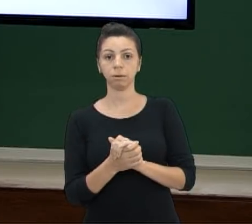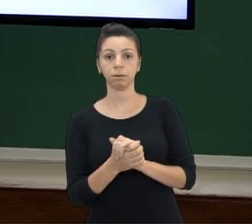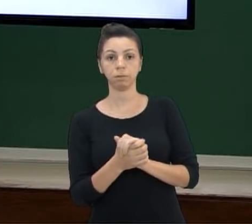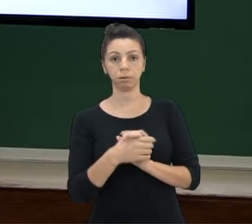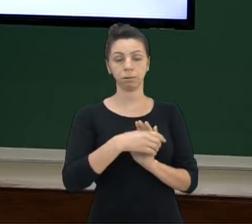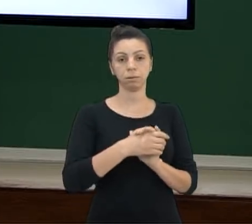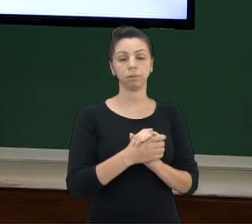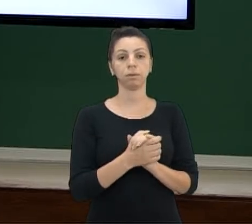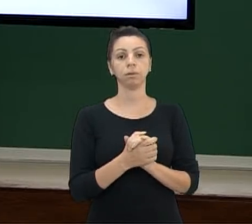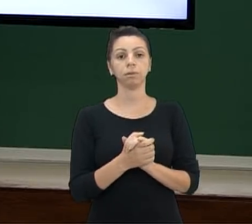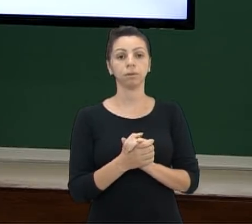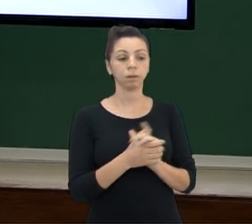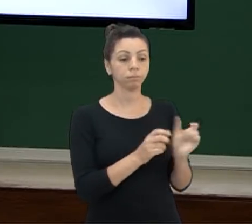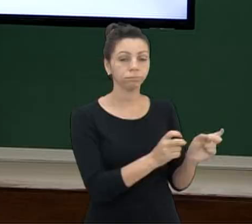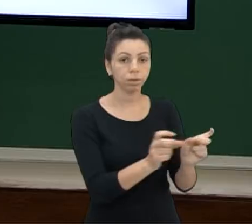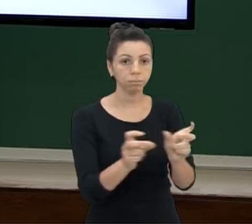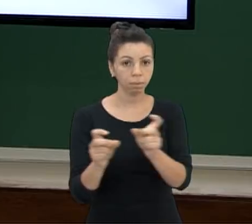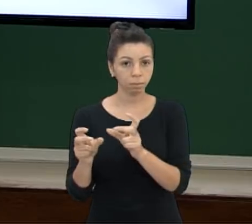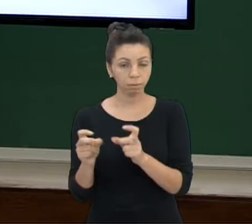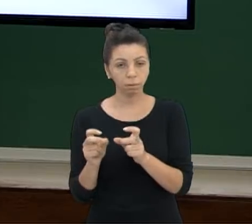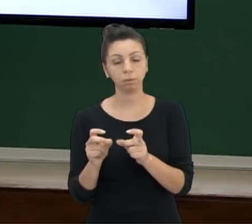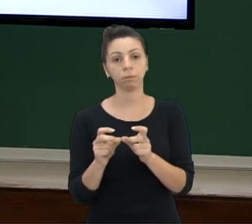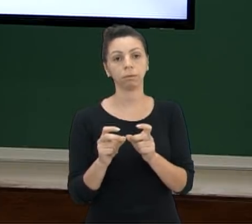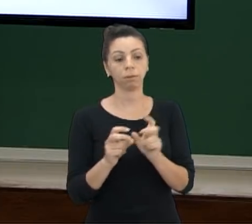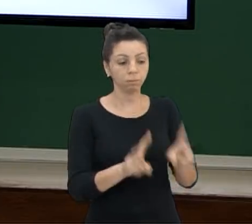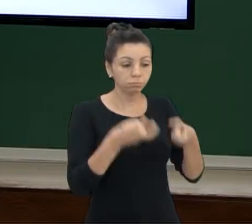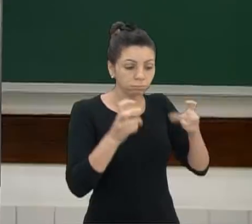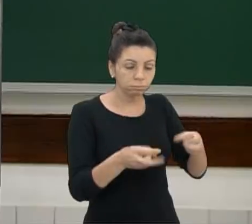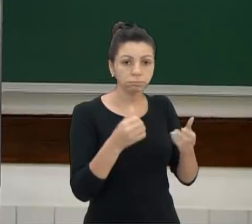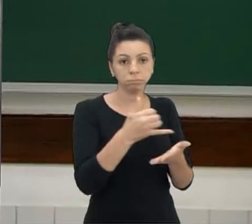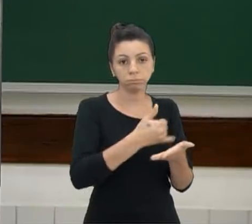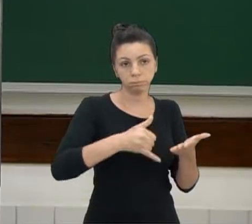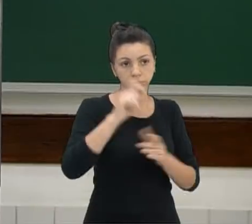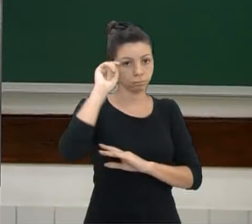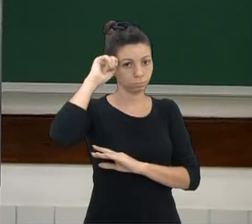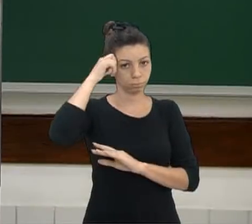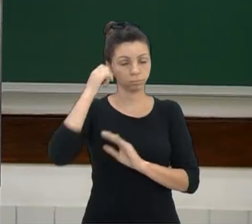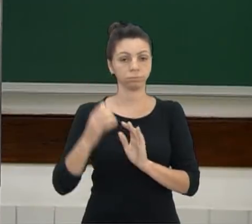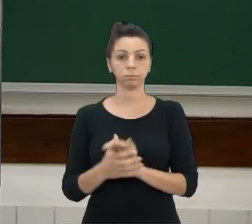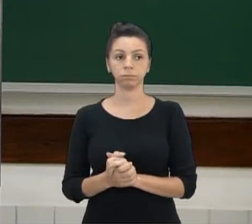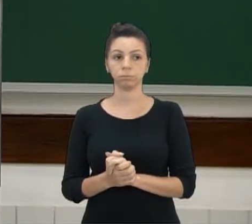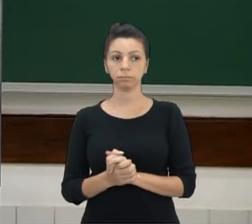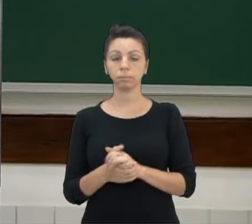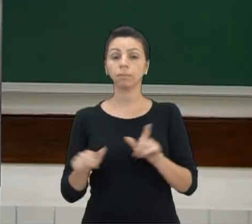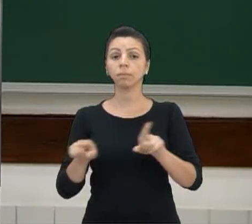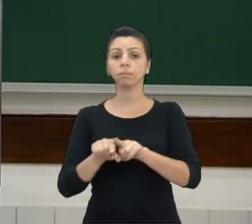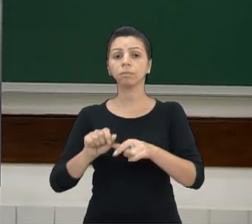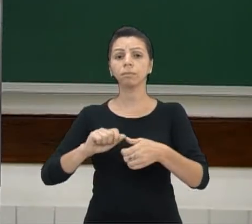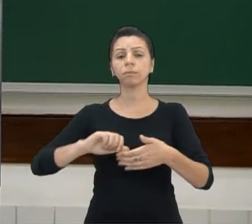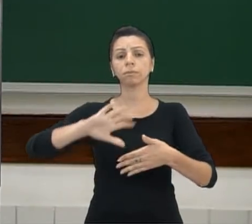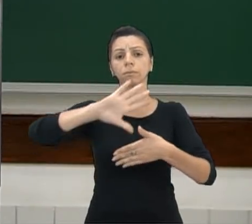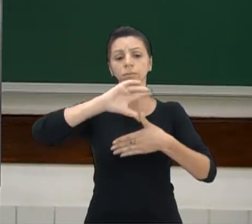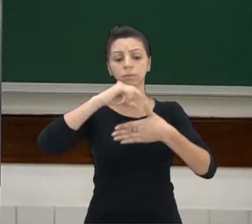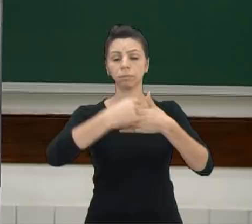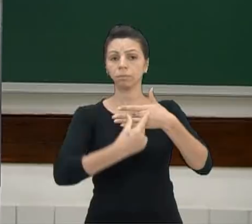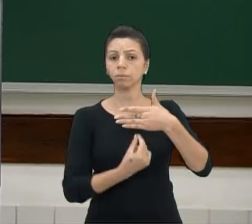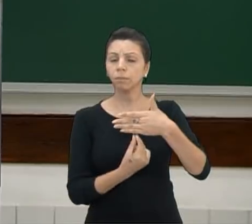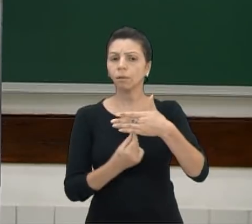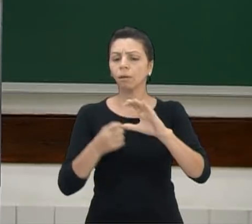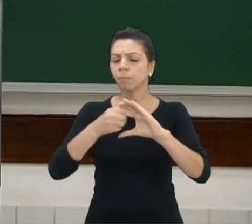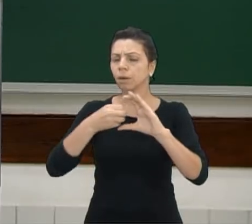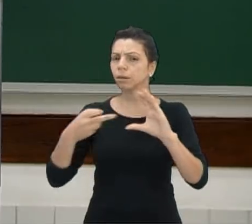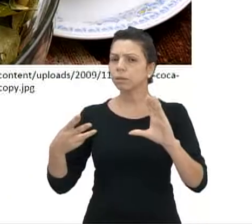a extração de petróleo. A América Andina, ela também tem uma característica bem